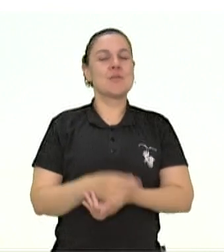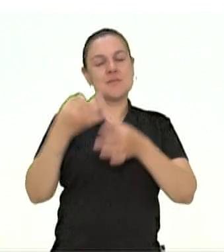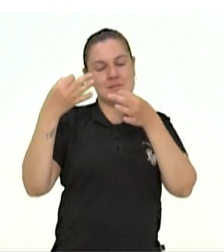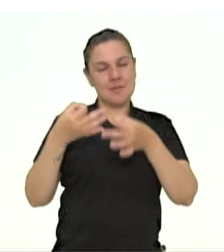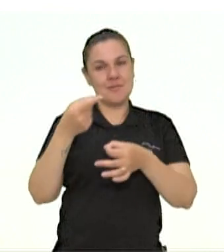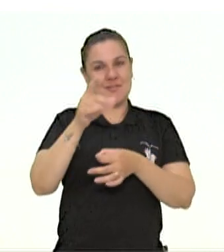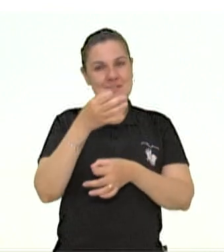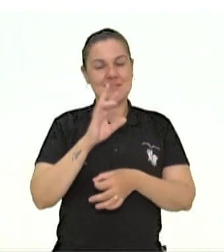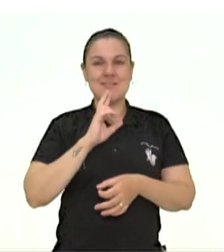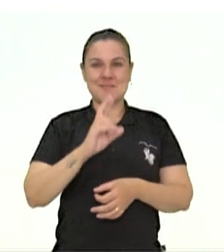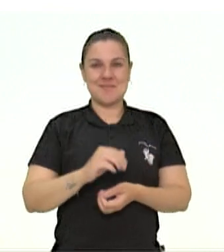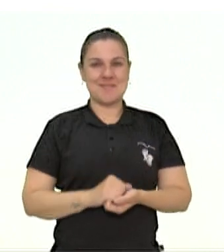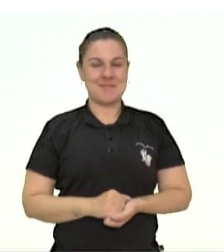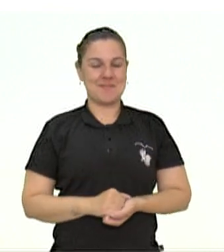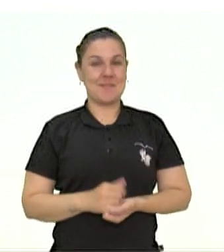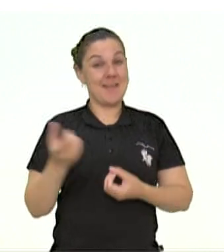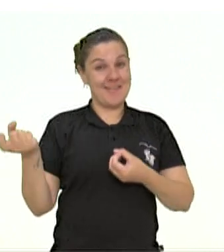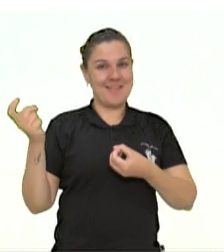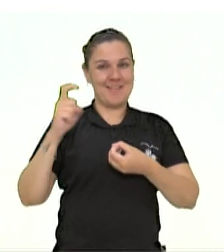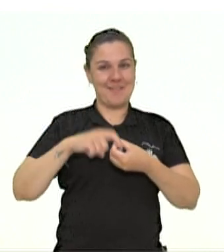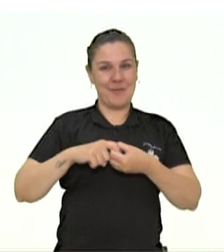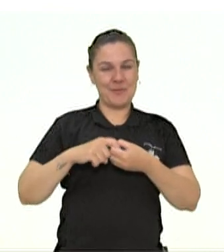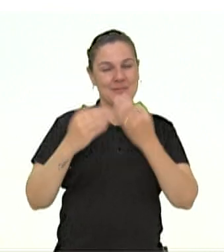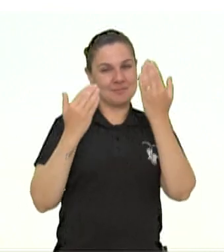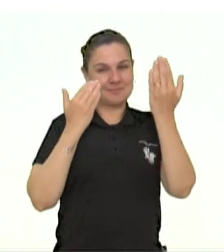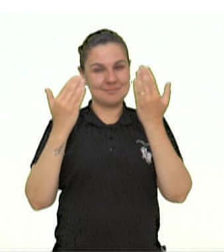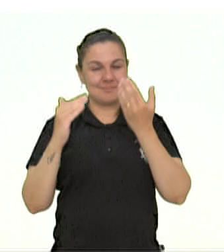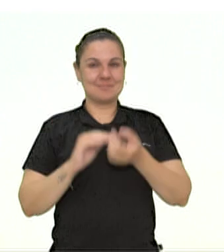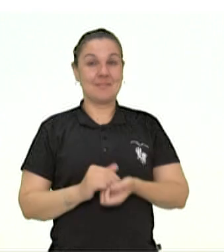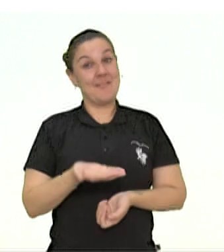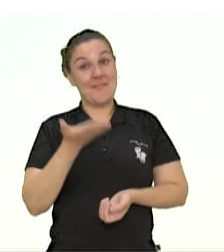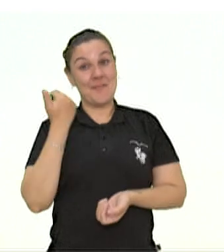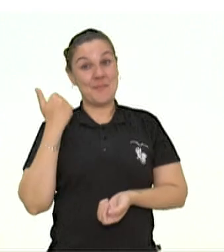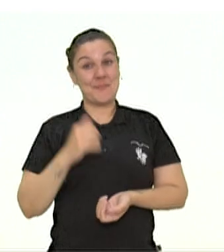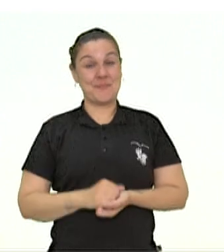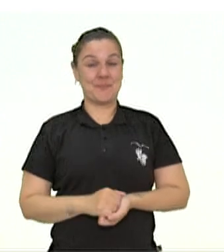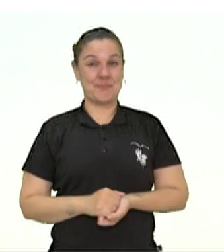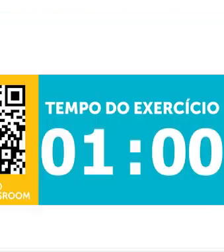certeza que você vai acertar esse exercício. Na volta nós vamos corrigir esse quiz. Vamos lá?